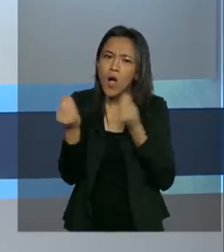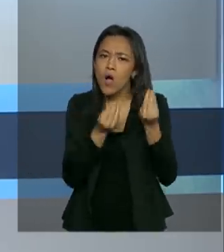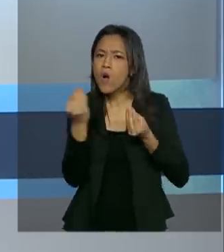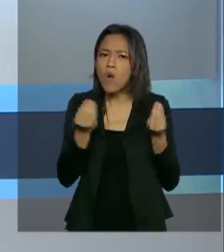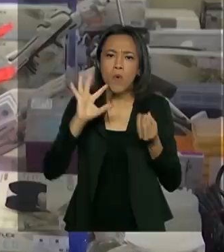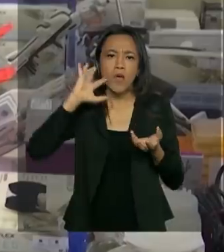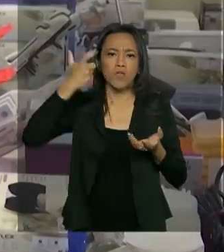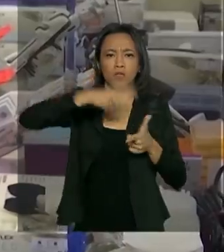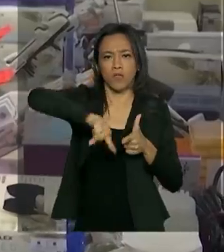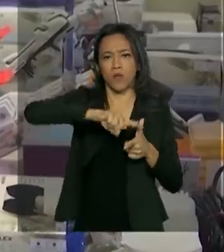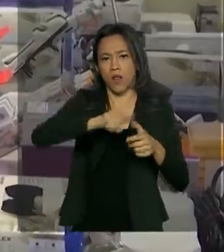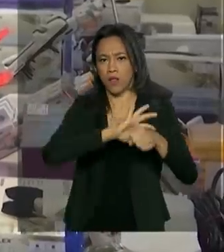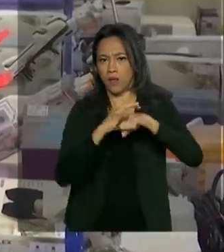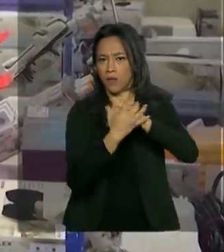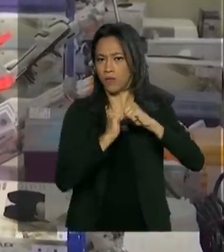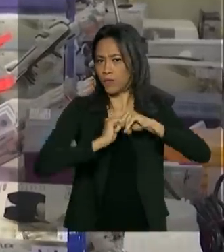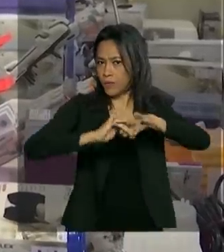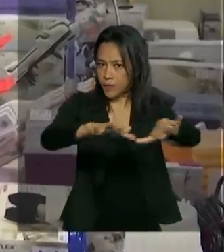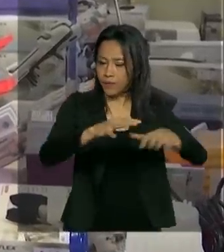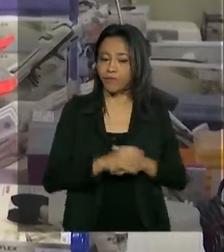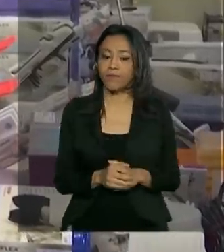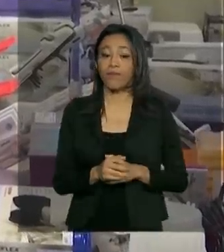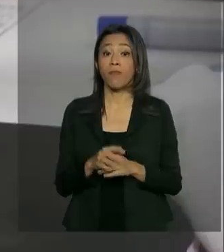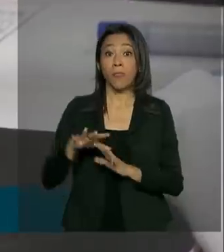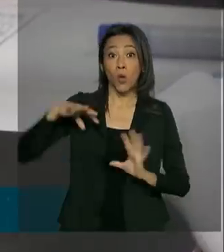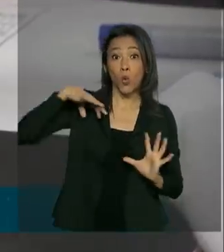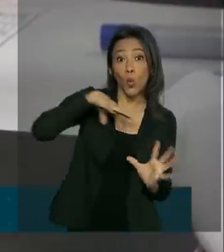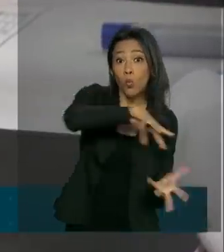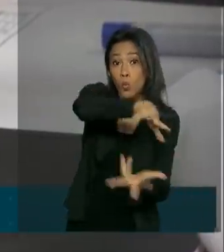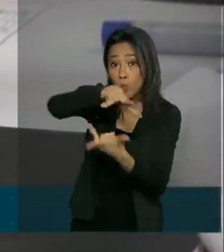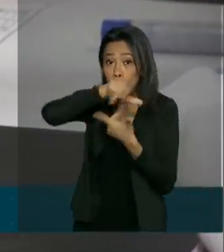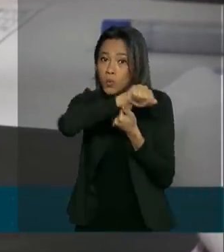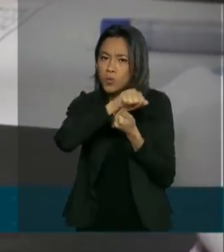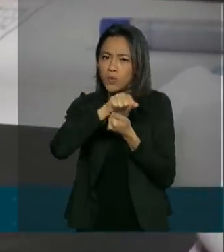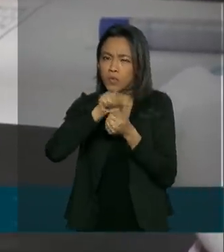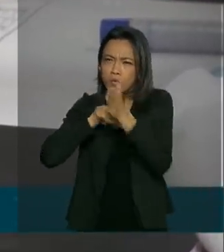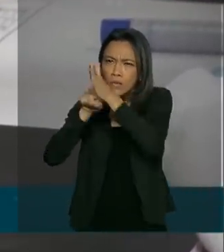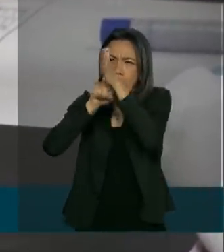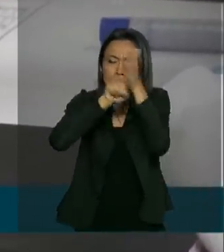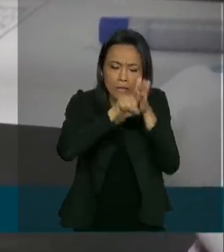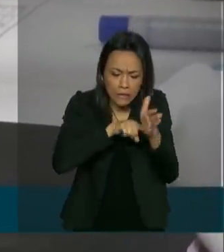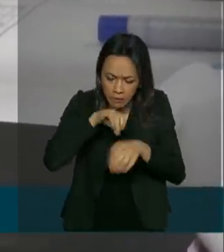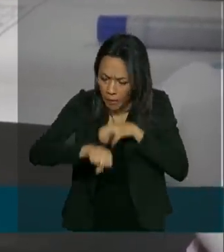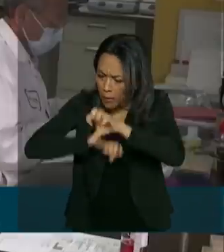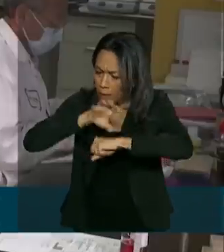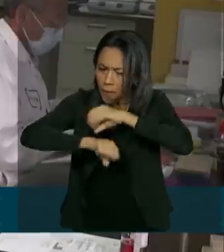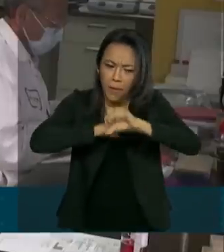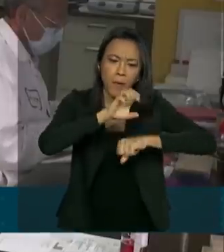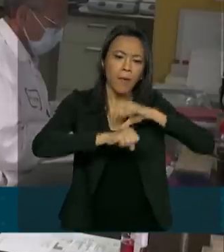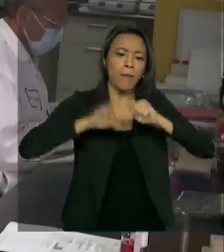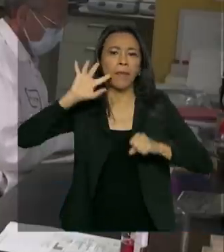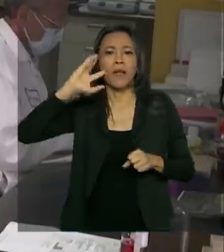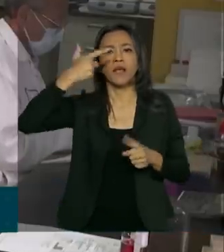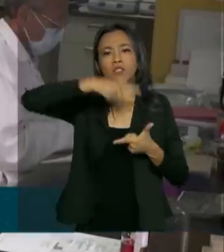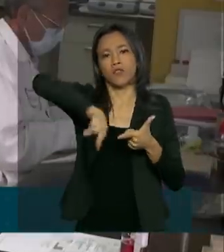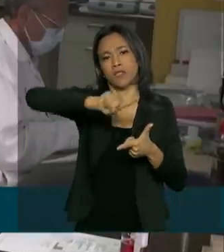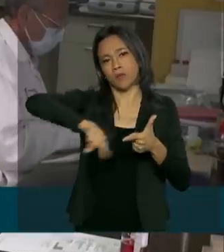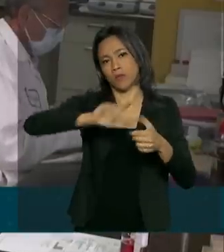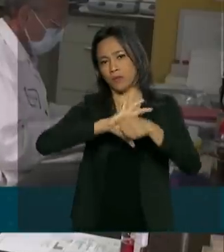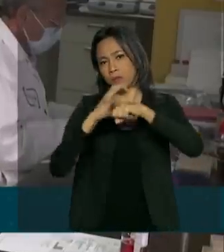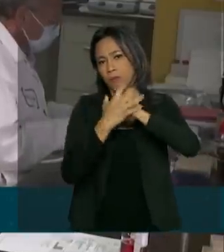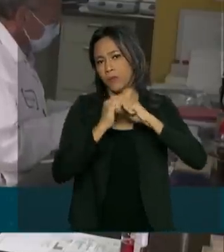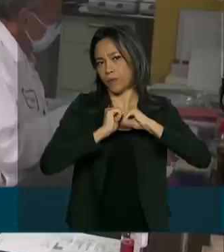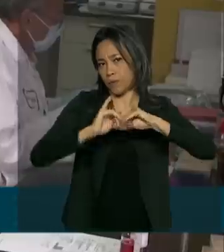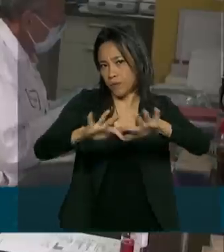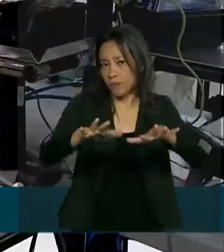doença. O mundo corre contra o tempo e une esforços para combater a pandemia do novo coronavírus.